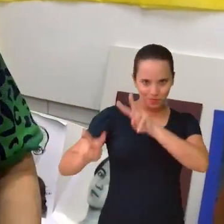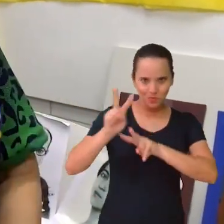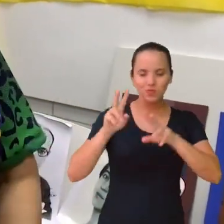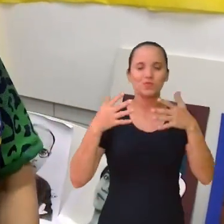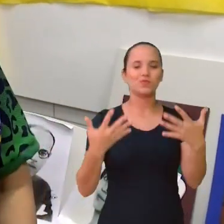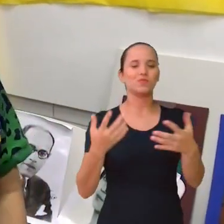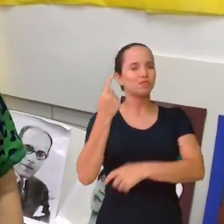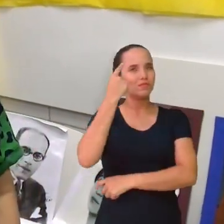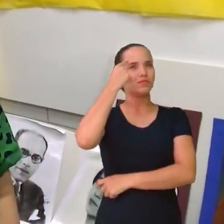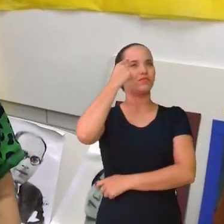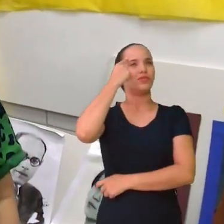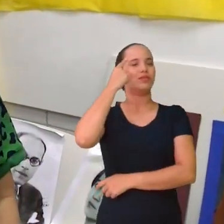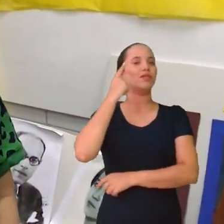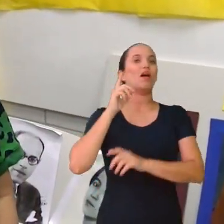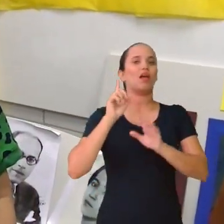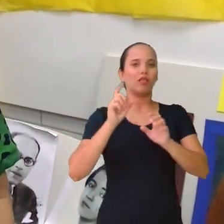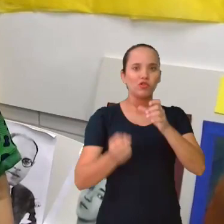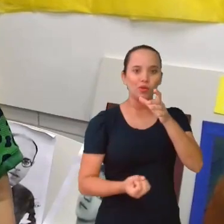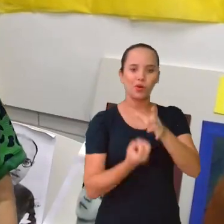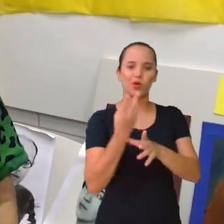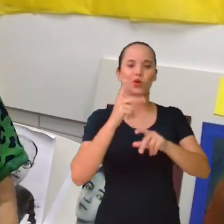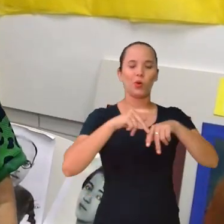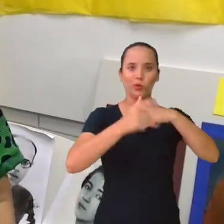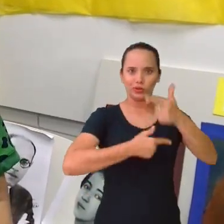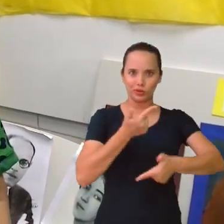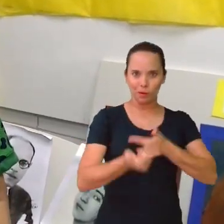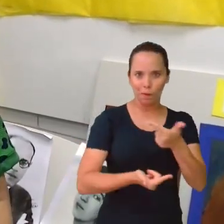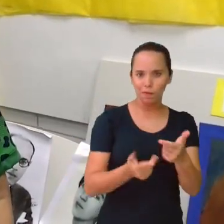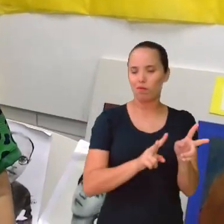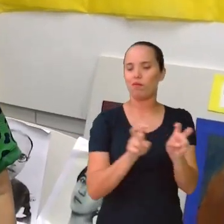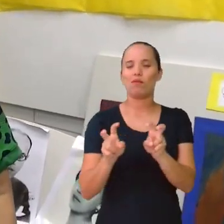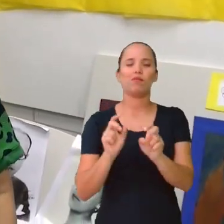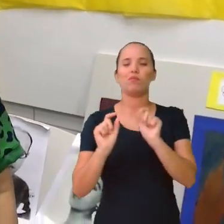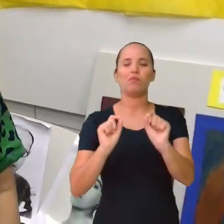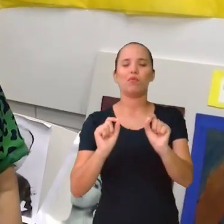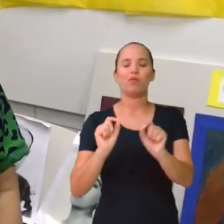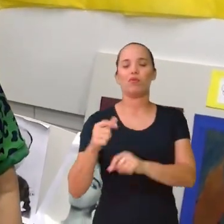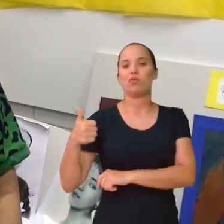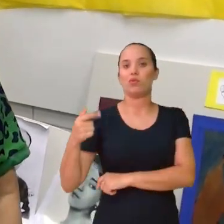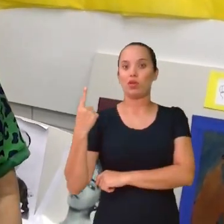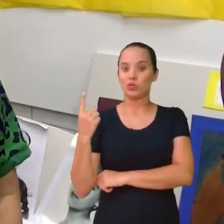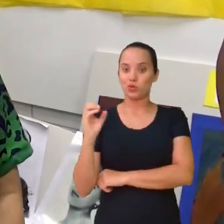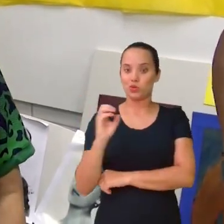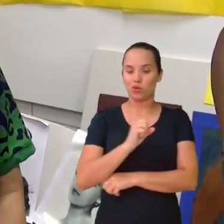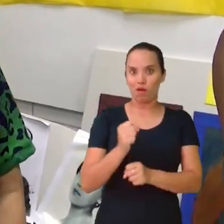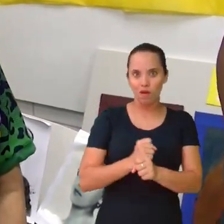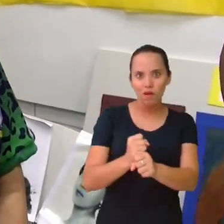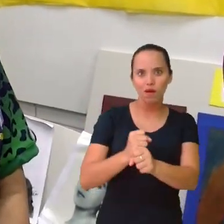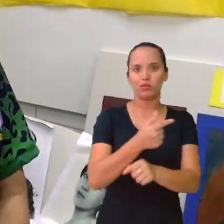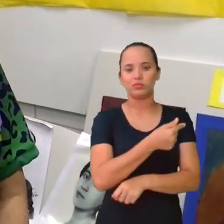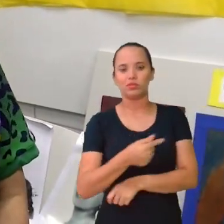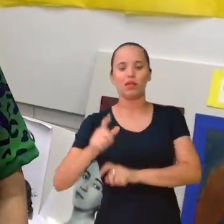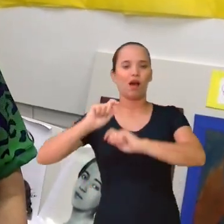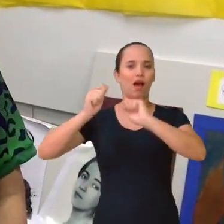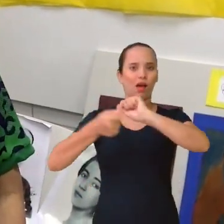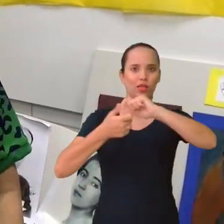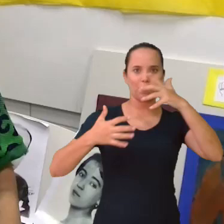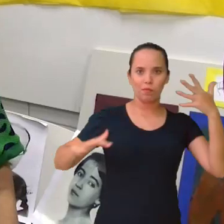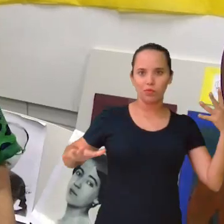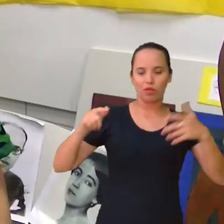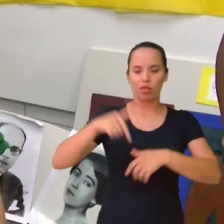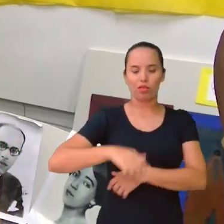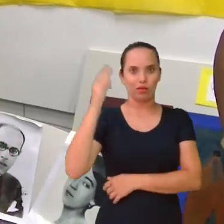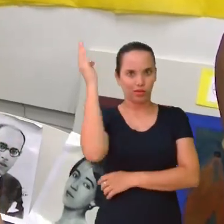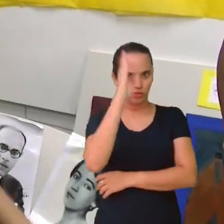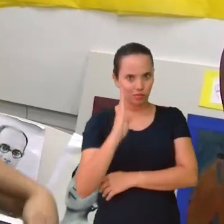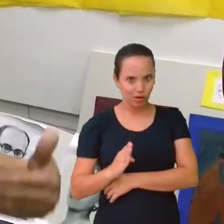gente desenvolveu esse trabalho, que fala um pouquinho sobre os 100 anos da arte moderna no Brasil. E eles